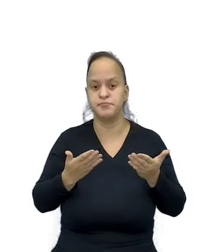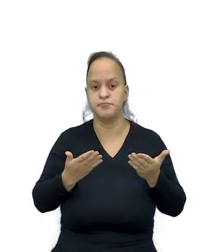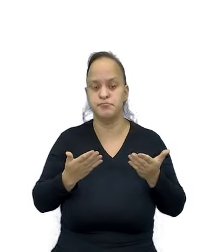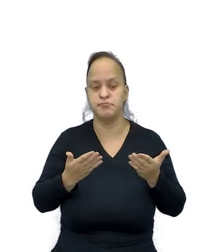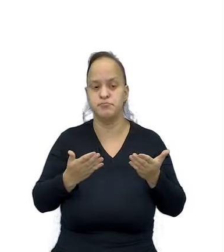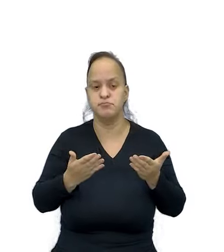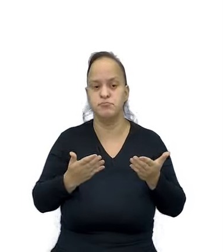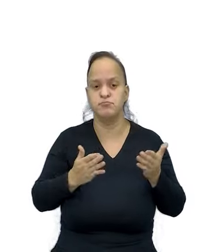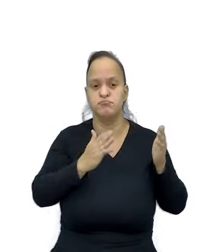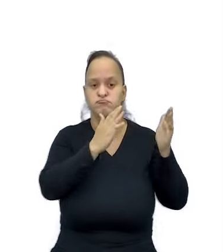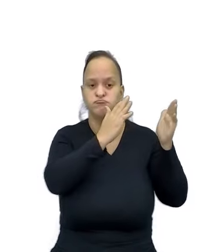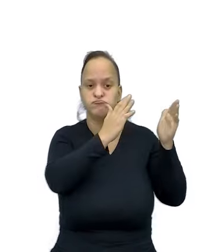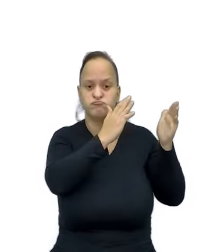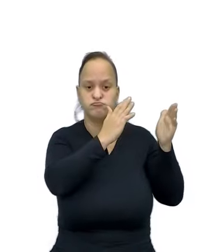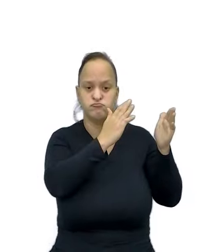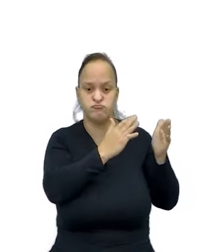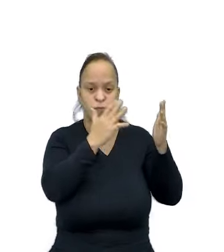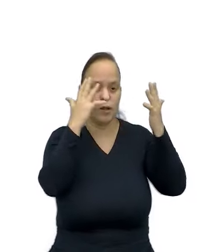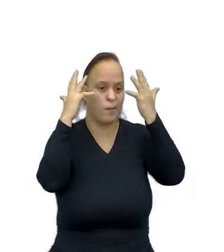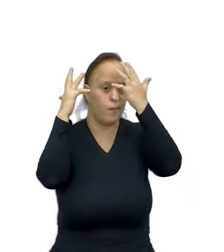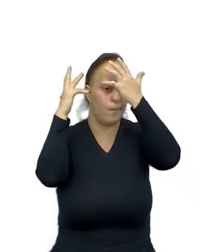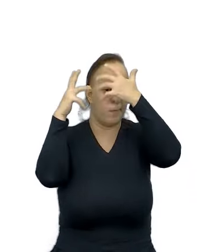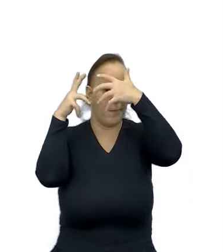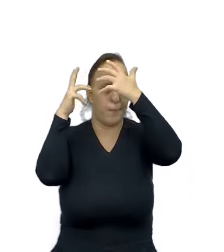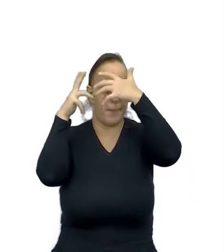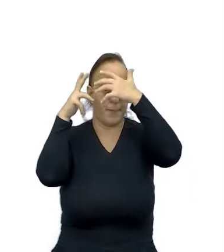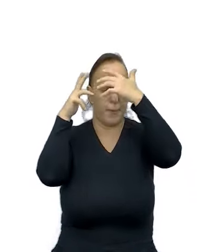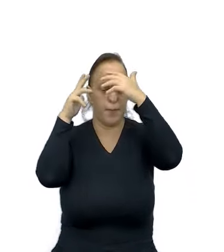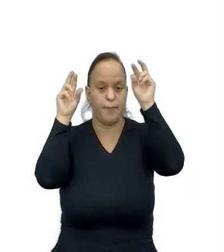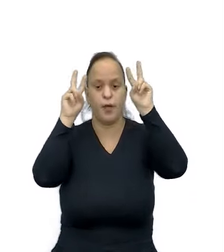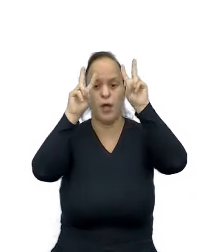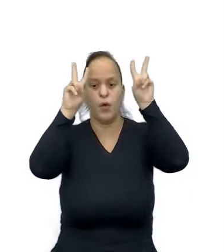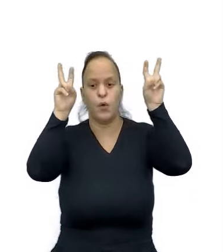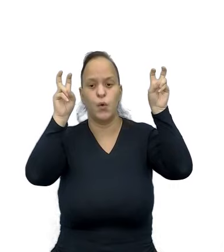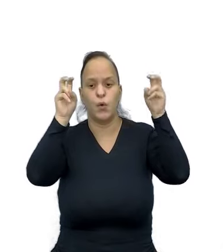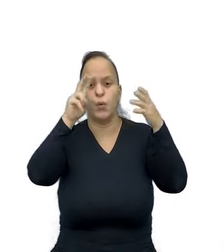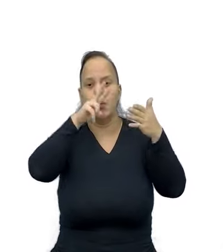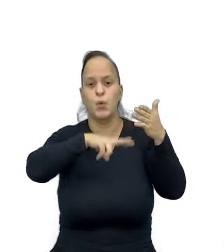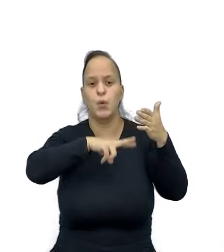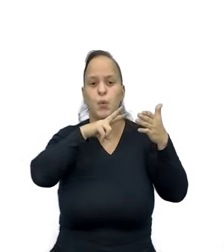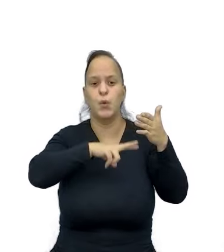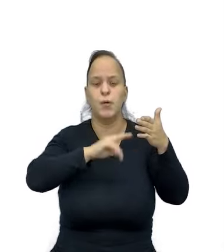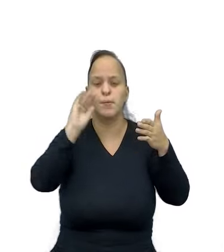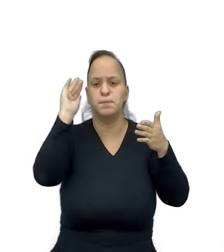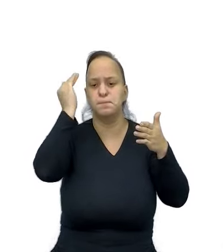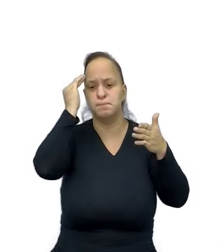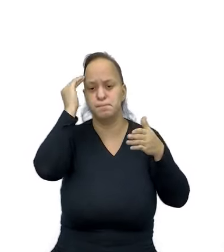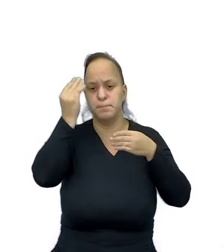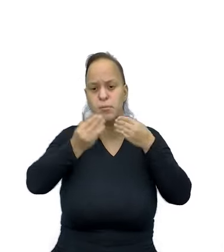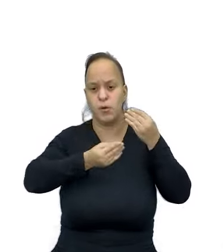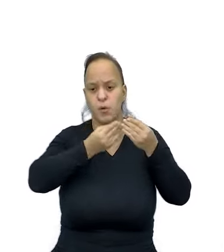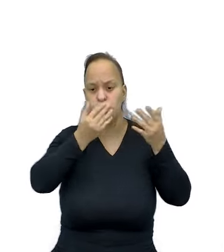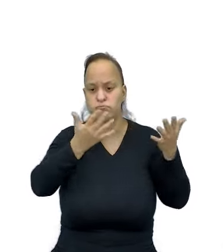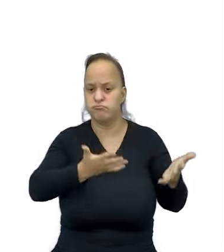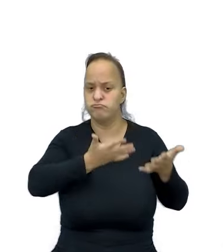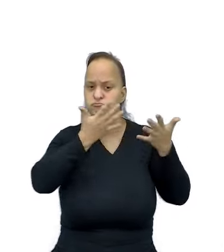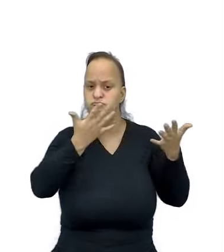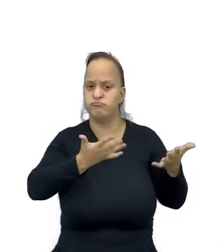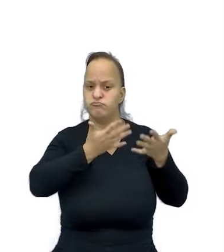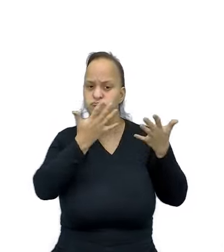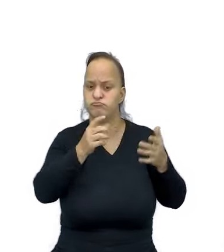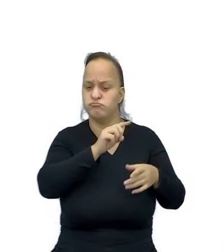aí, revisitamos reflexões acerca da compreensão leitora para engajar e potencializar o protagonismo